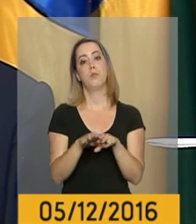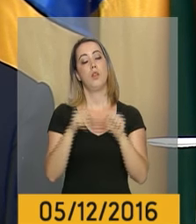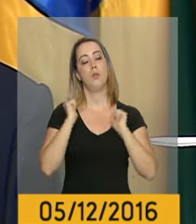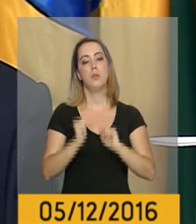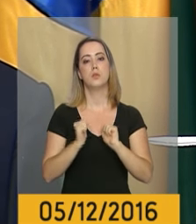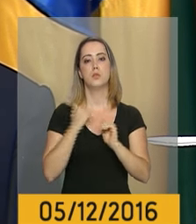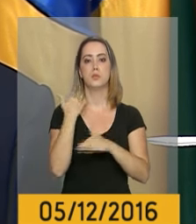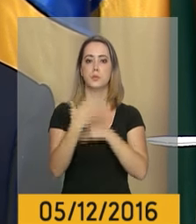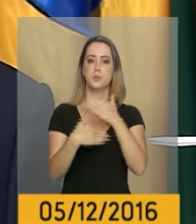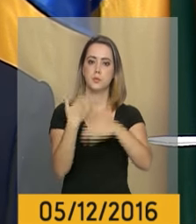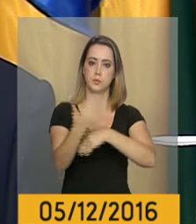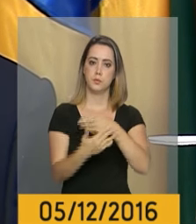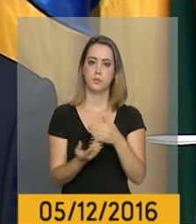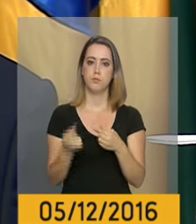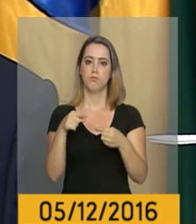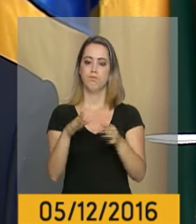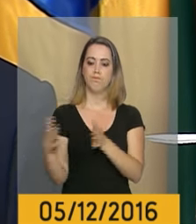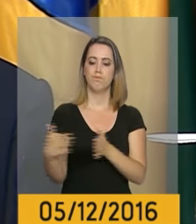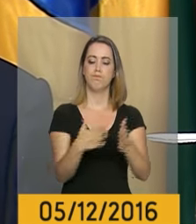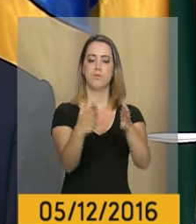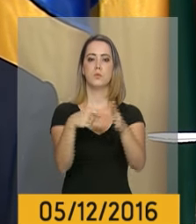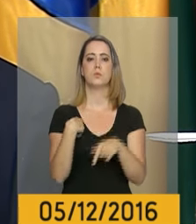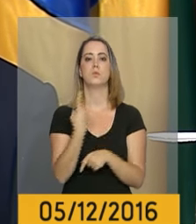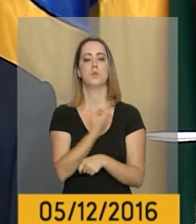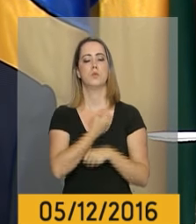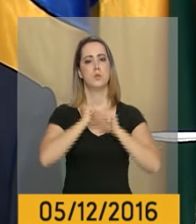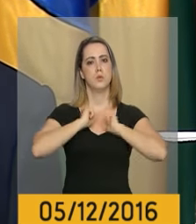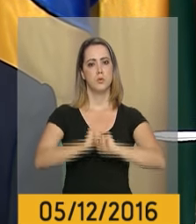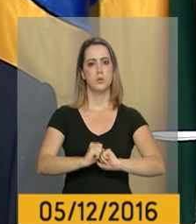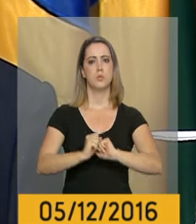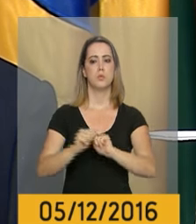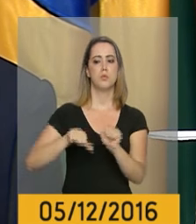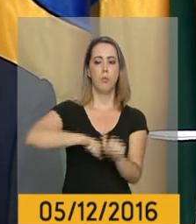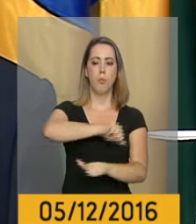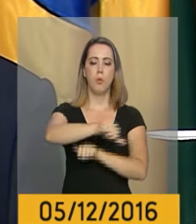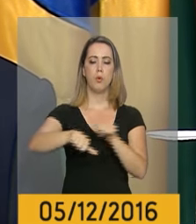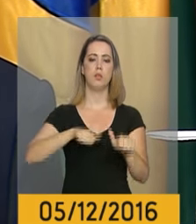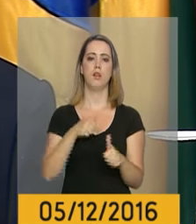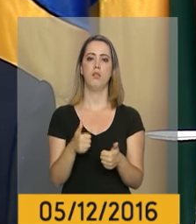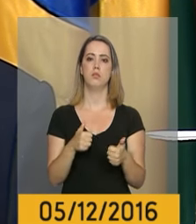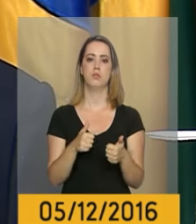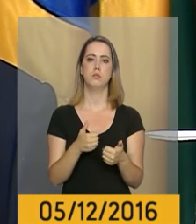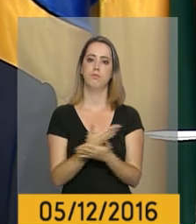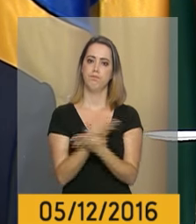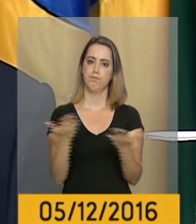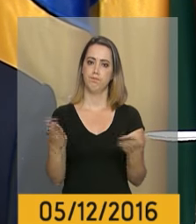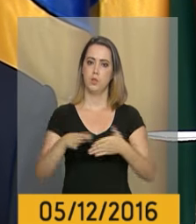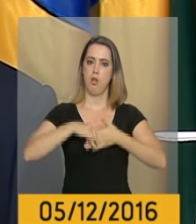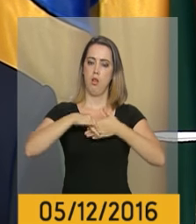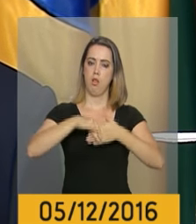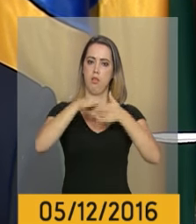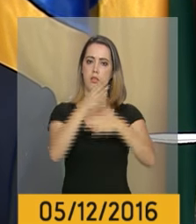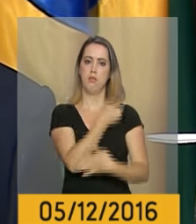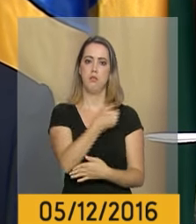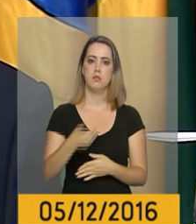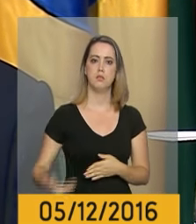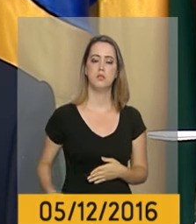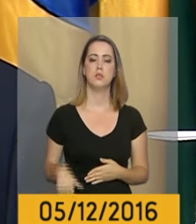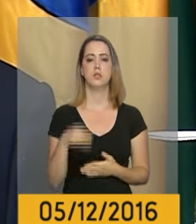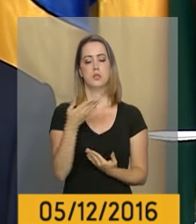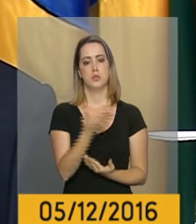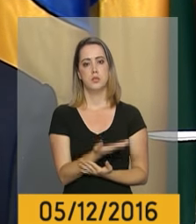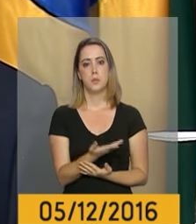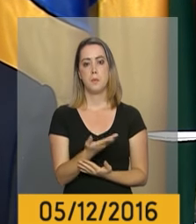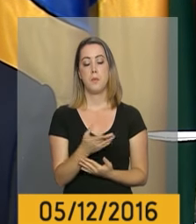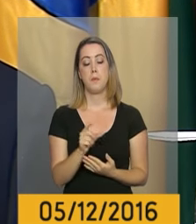seguir eh nessa trilha que nos permita uma transição. Senhores líderes do governo, Romer